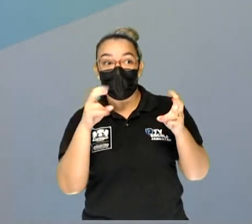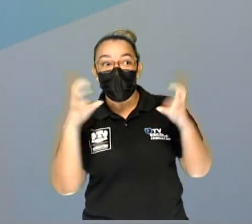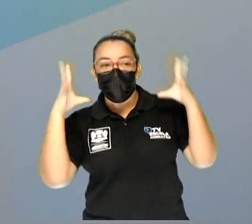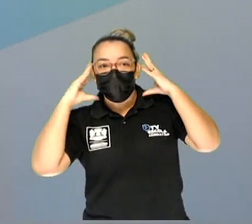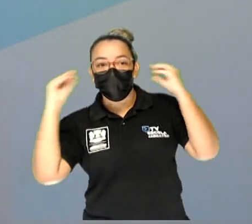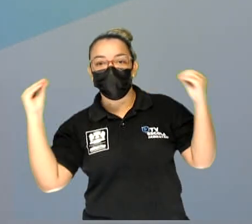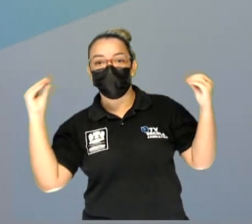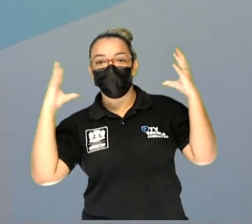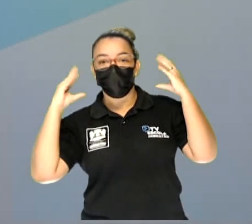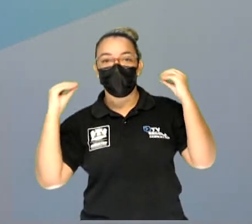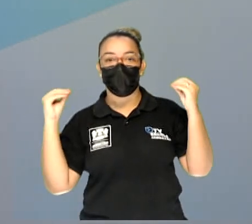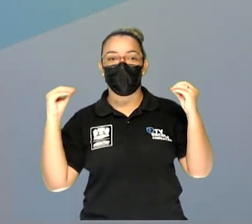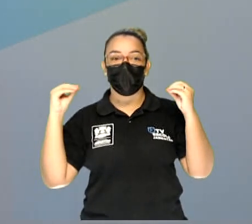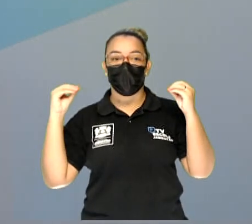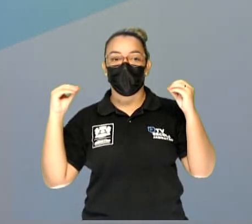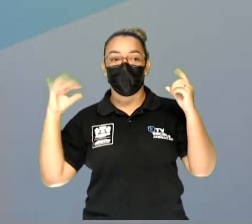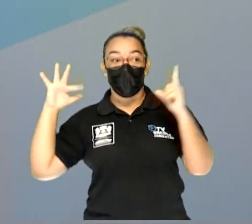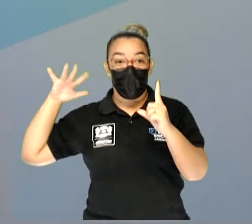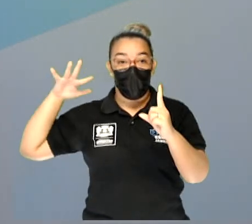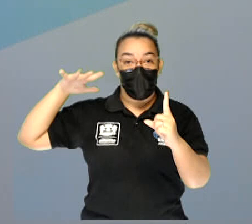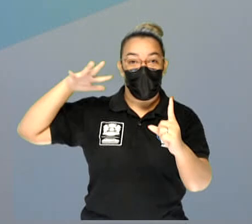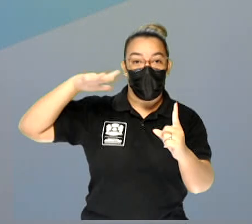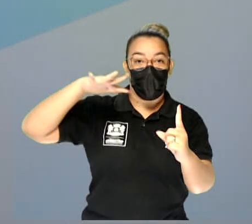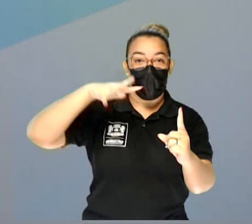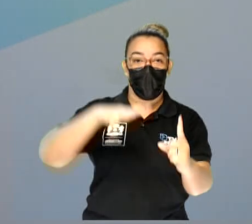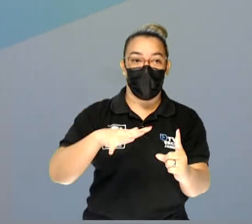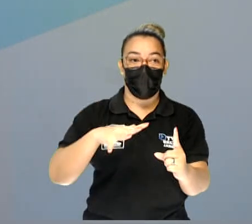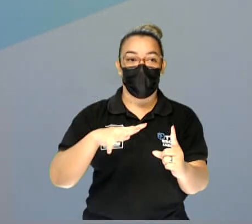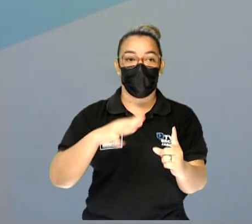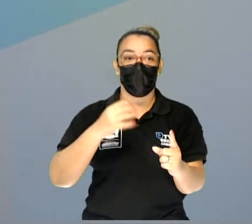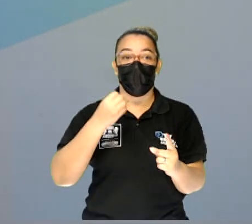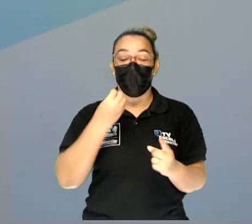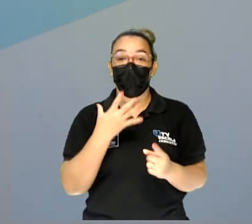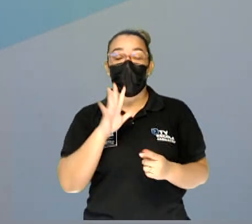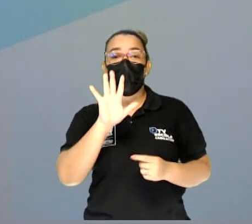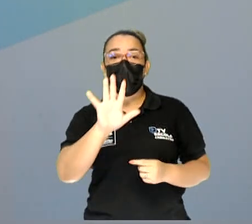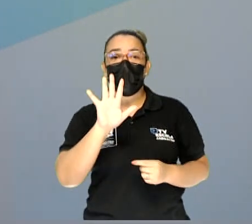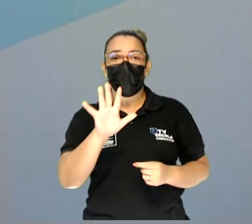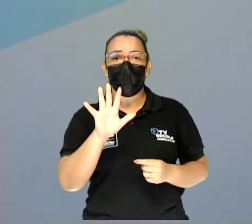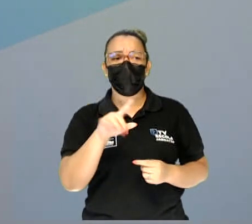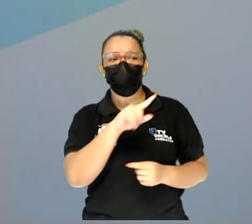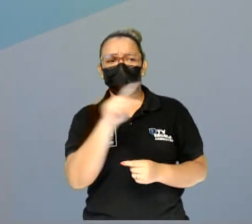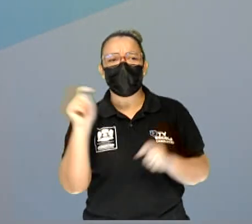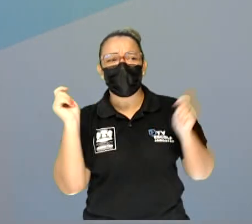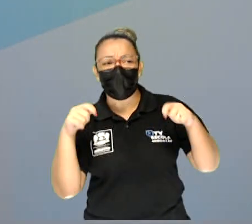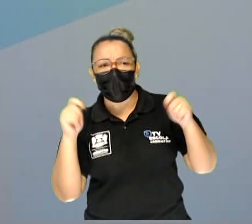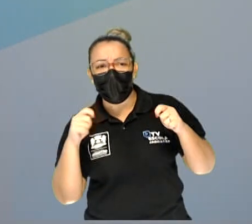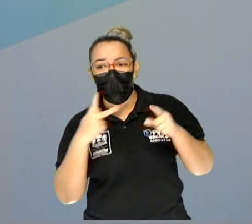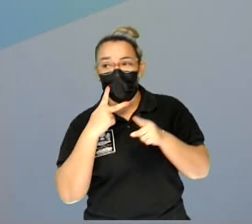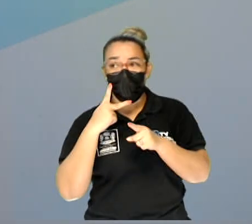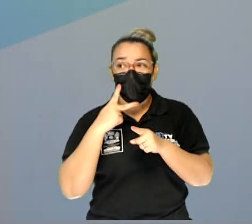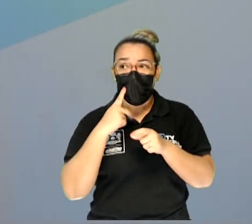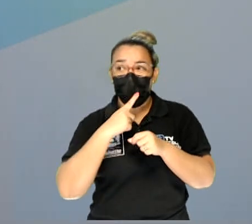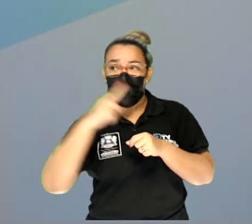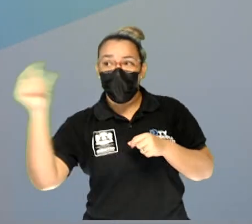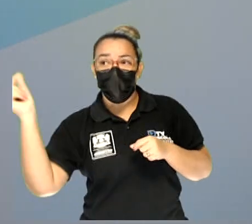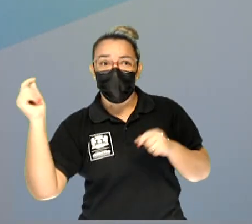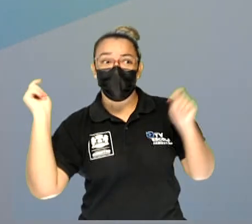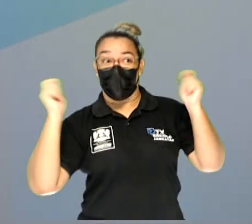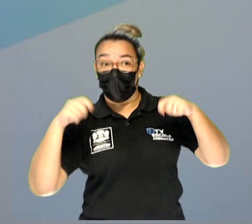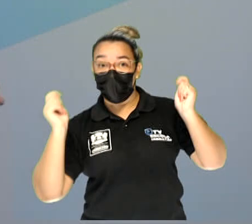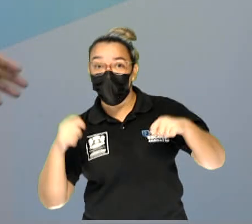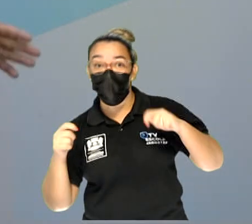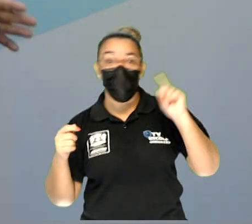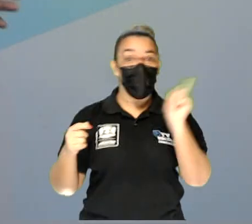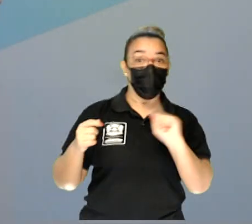eles. Bom, e aí, para eles terem uma chance de fuga, eles fugiram passando